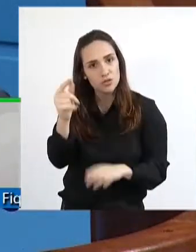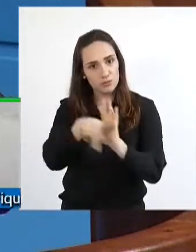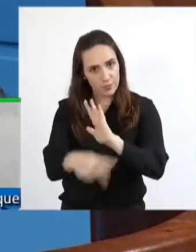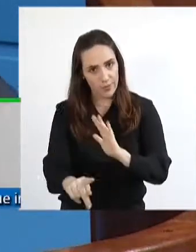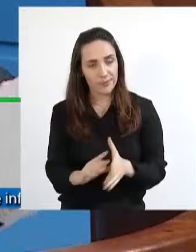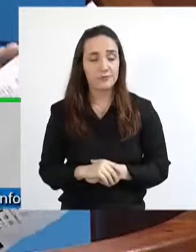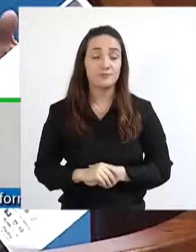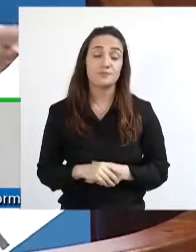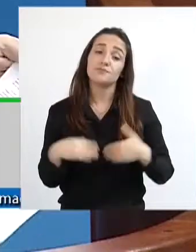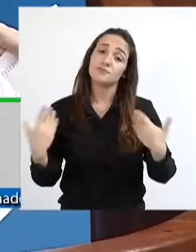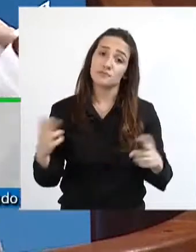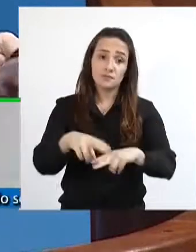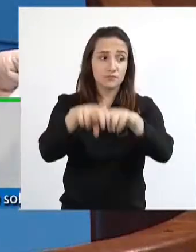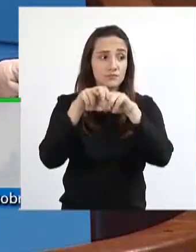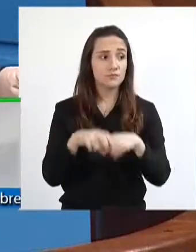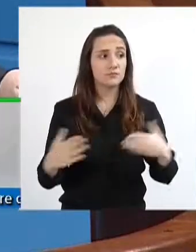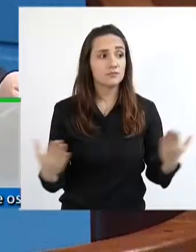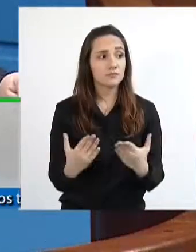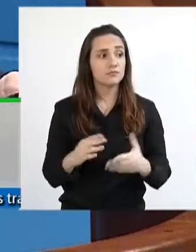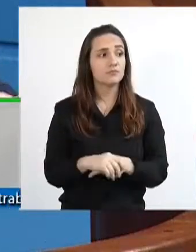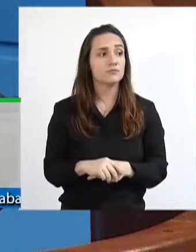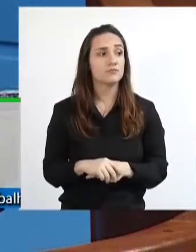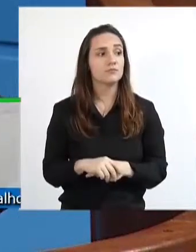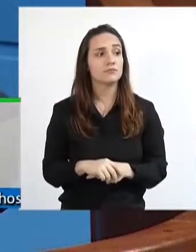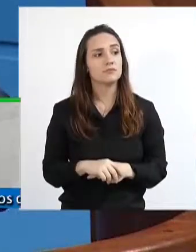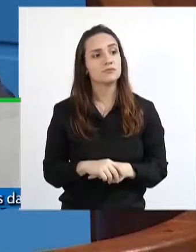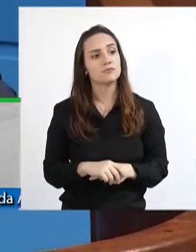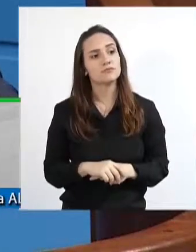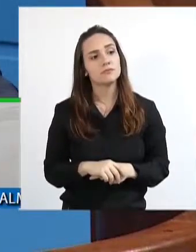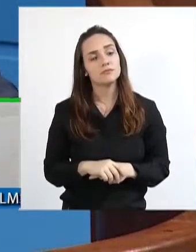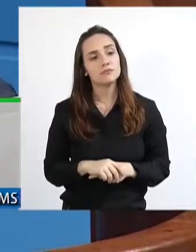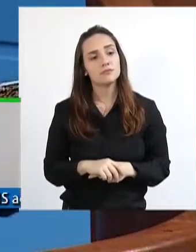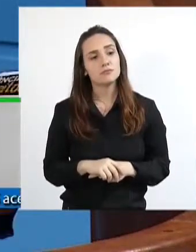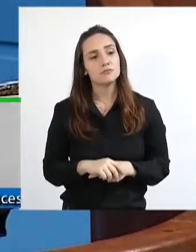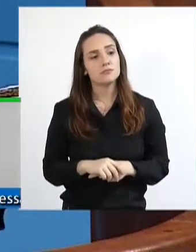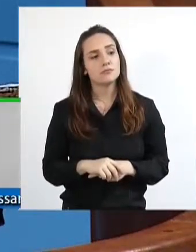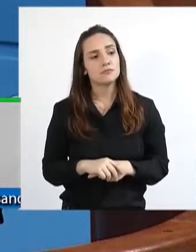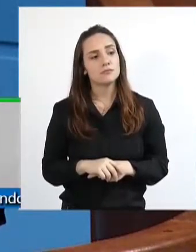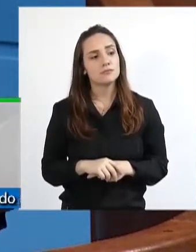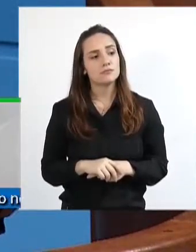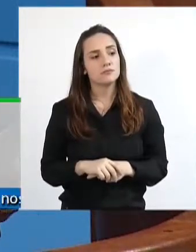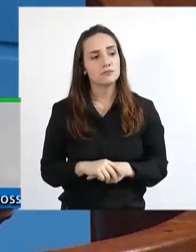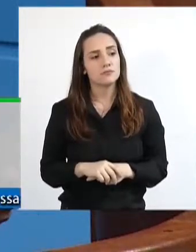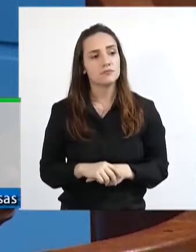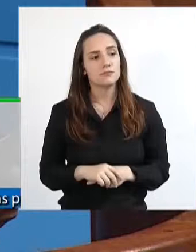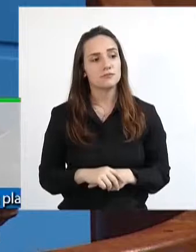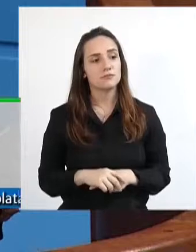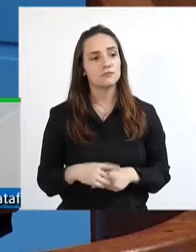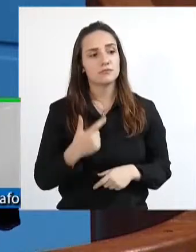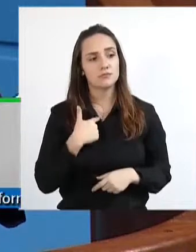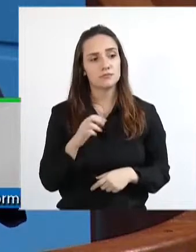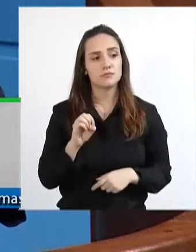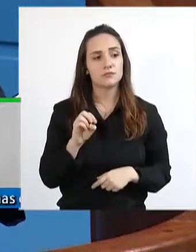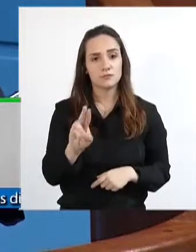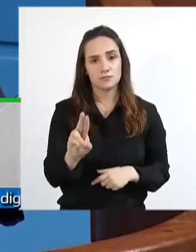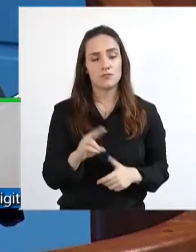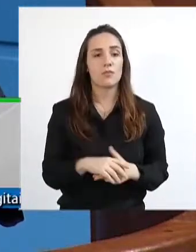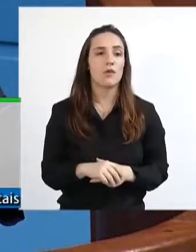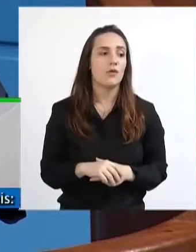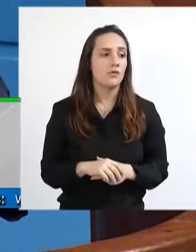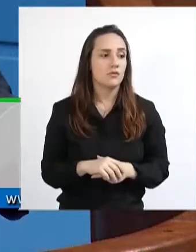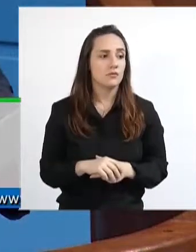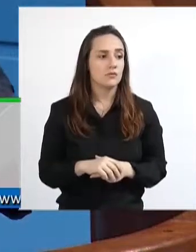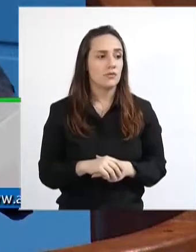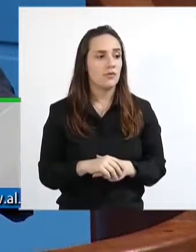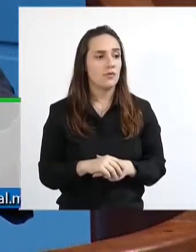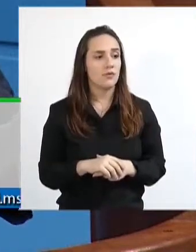recursos. Portanto, para finalizar, senhor presidente, eu vou deixar